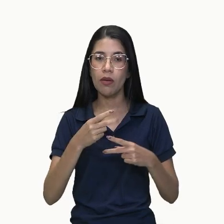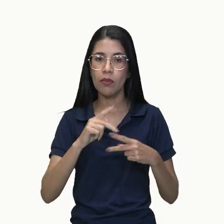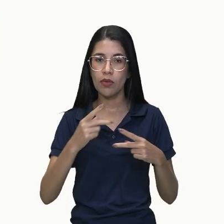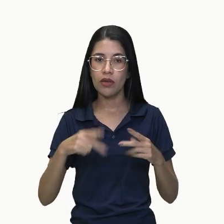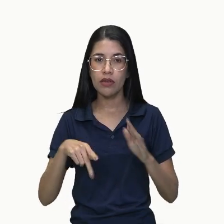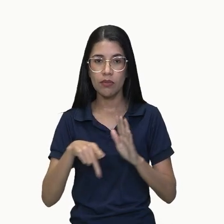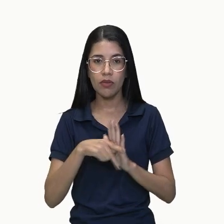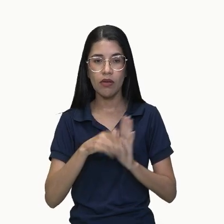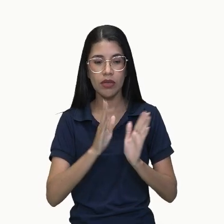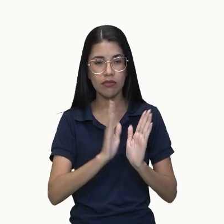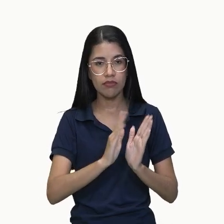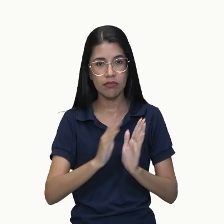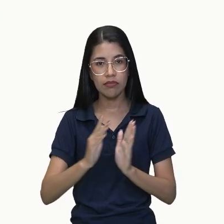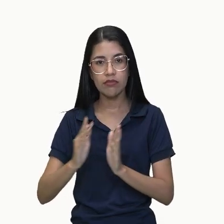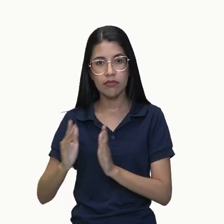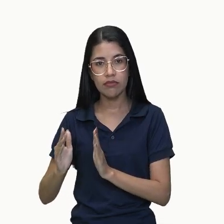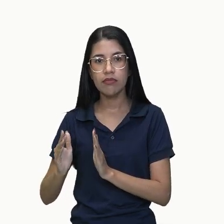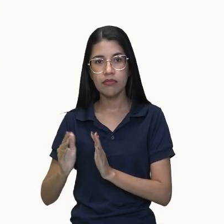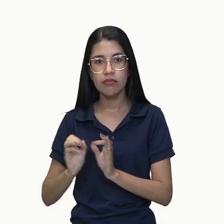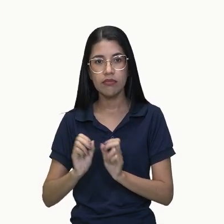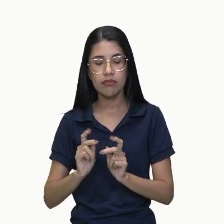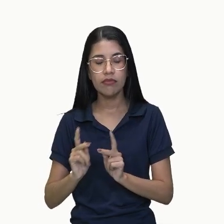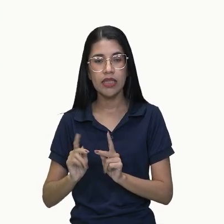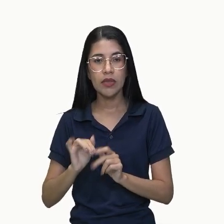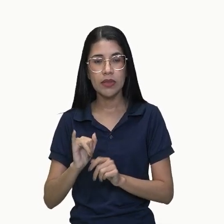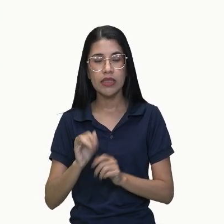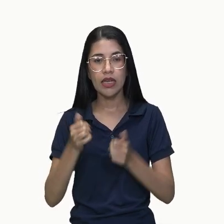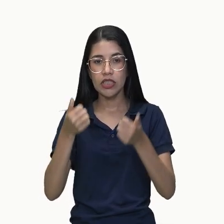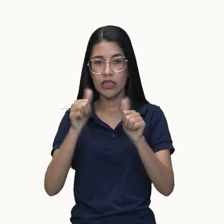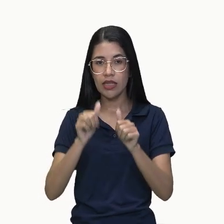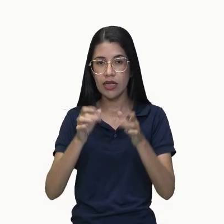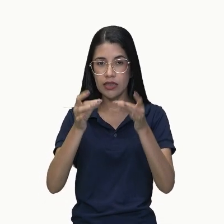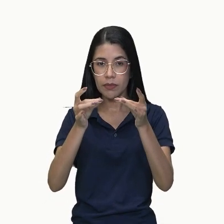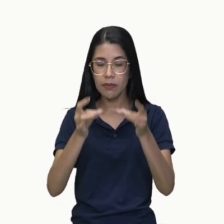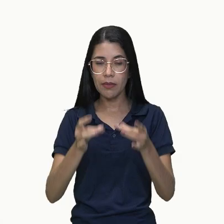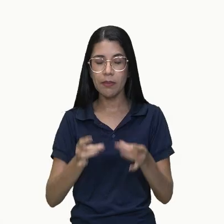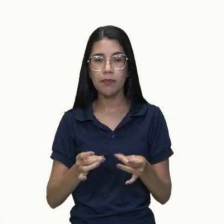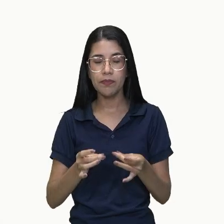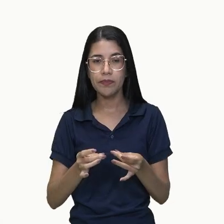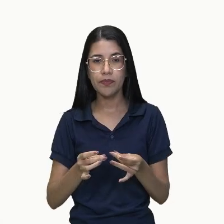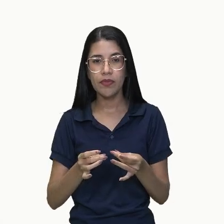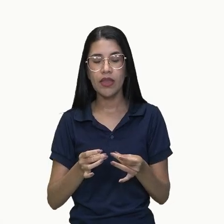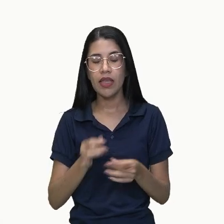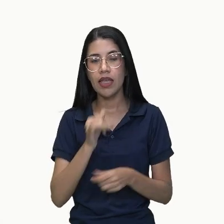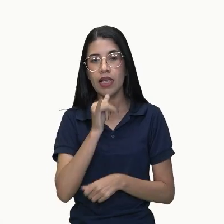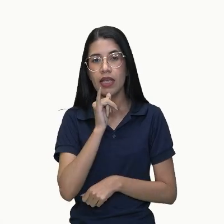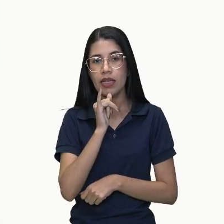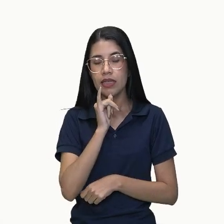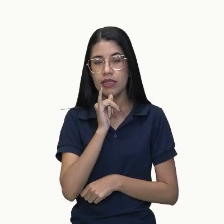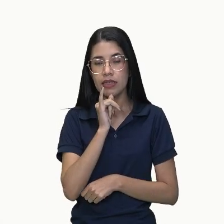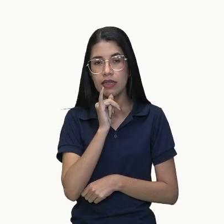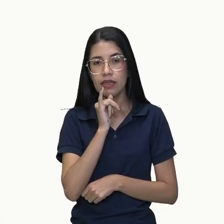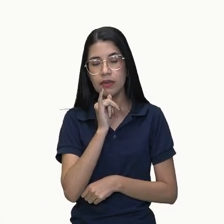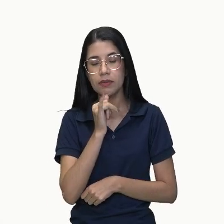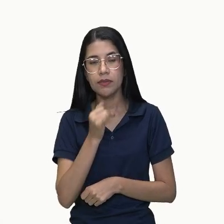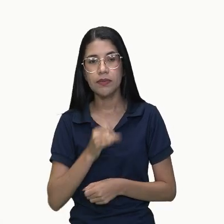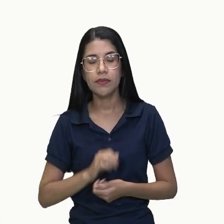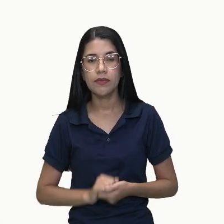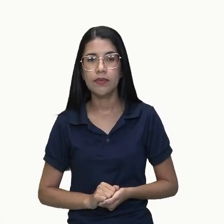sua sequência. Então, se a gente está analisando, por exemplo, uma